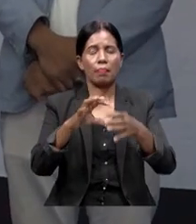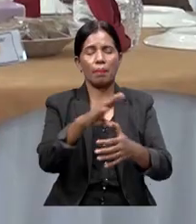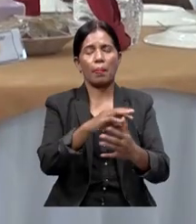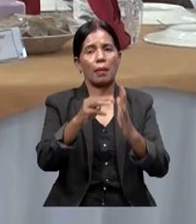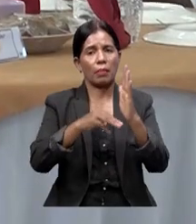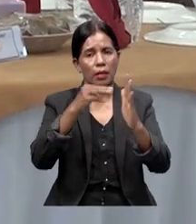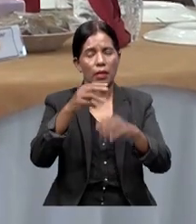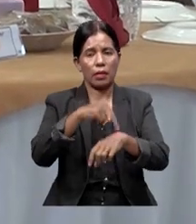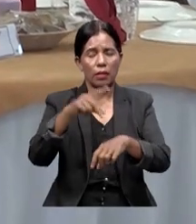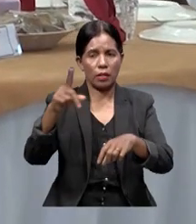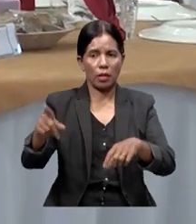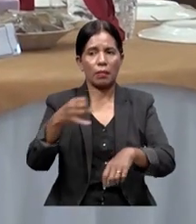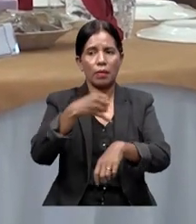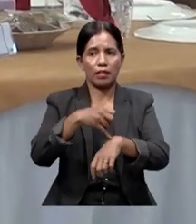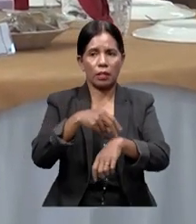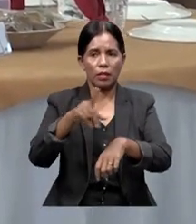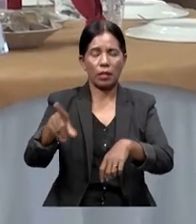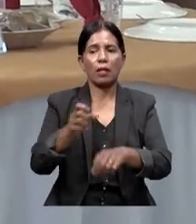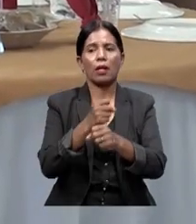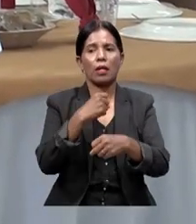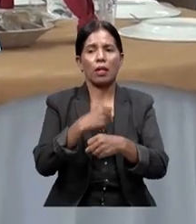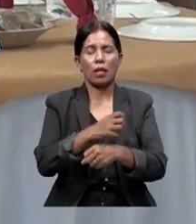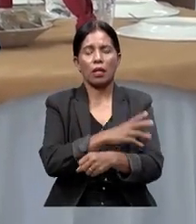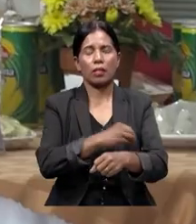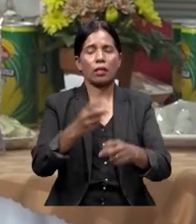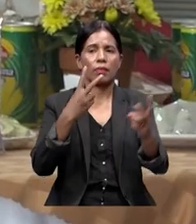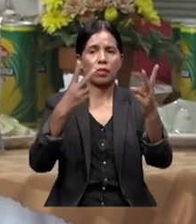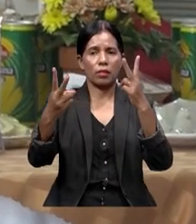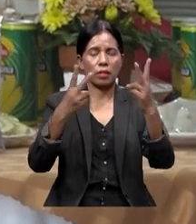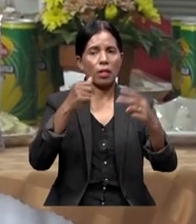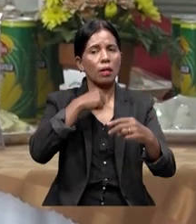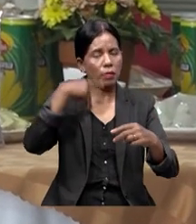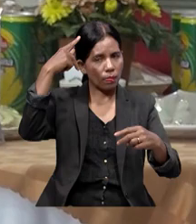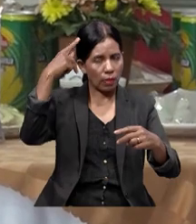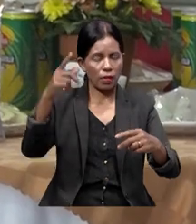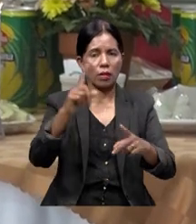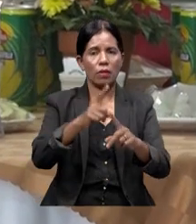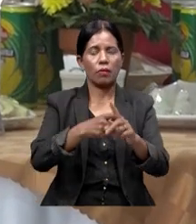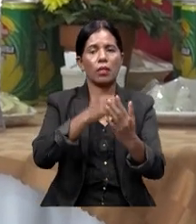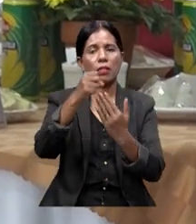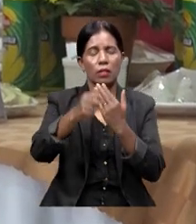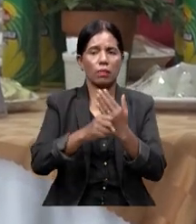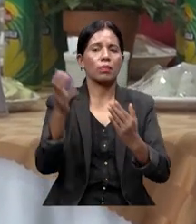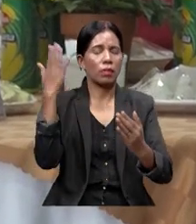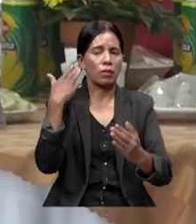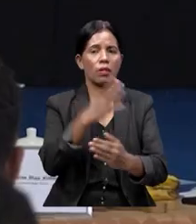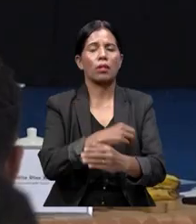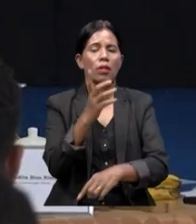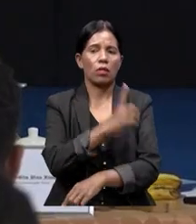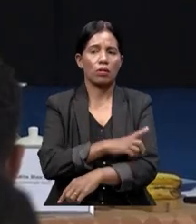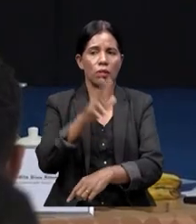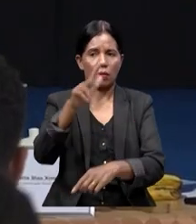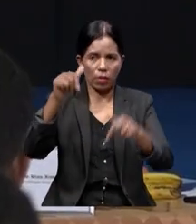Média Correspondente Internacional na Bihalo cobertura da visita a Papa Francisco em Fulan Setembro, Liubá, durante Lorontolo